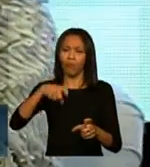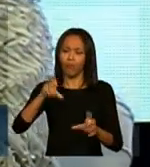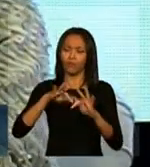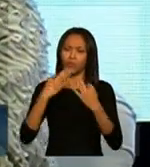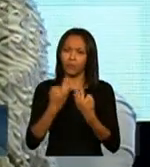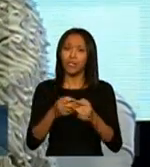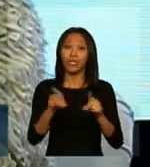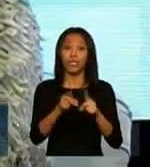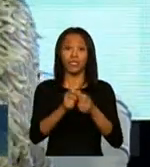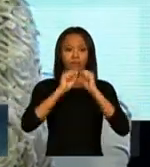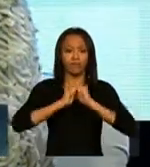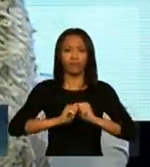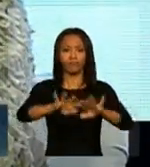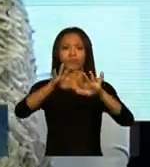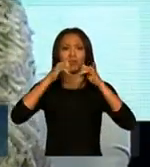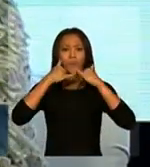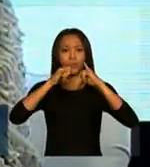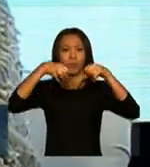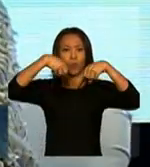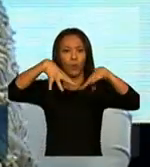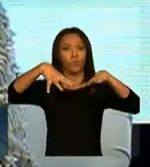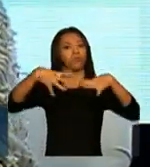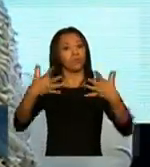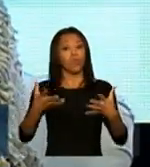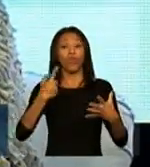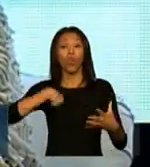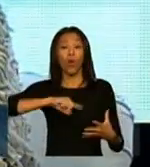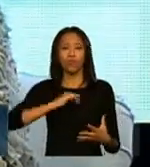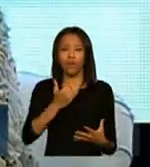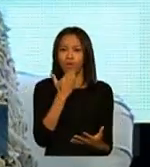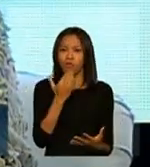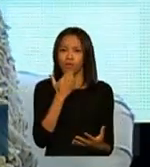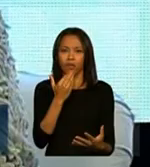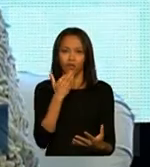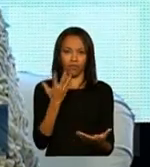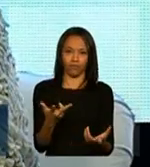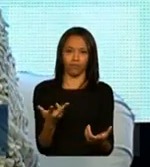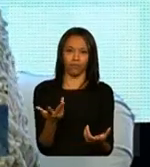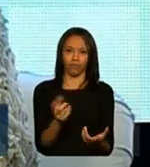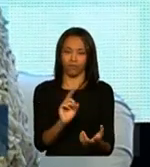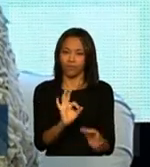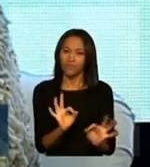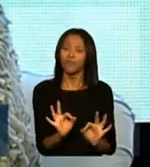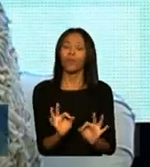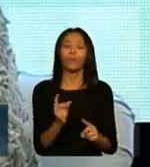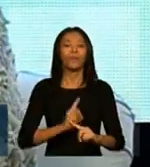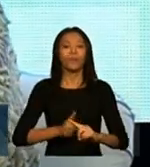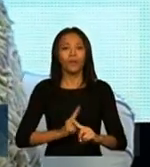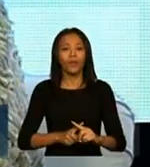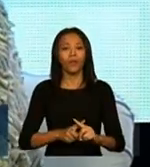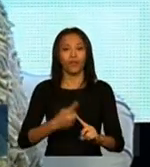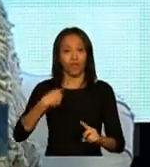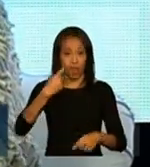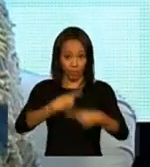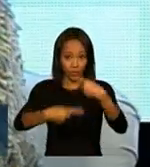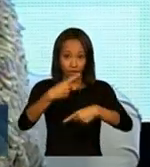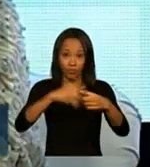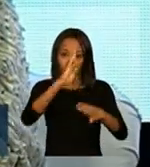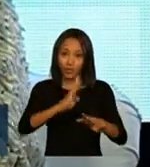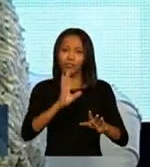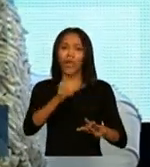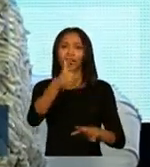elétrica e assim por diante. Nós não somos mais um laboratório, disse o Banco Mundial. Por quê? Porque nós já temos 10 anos